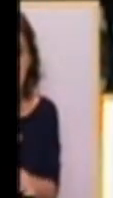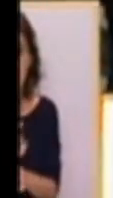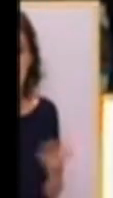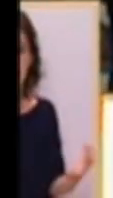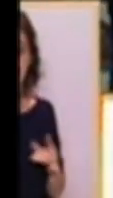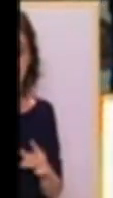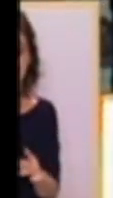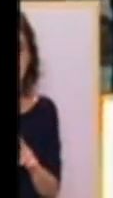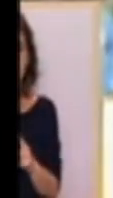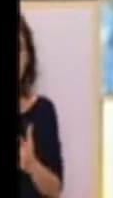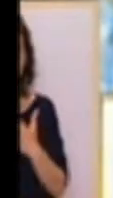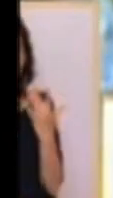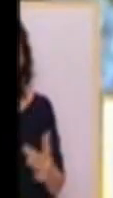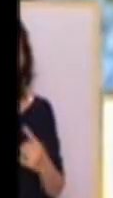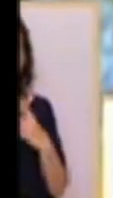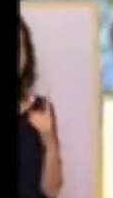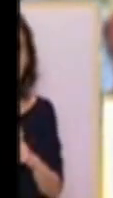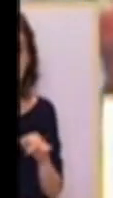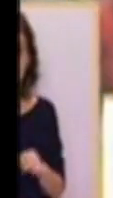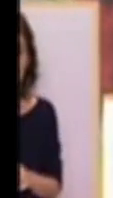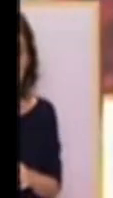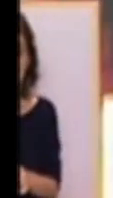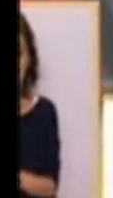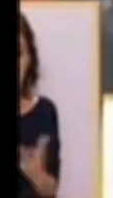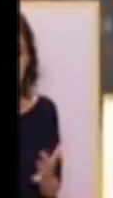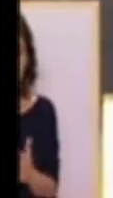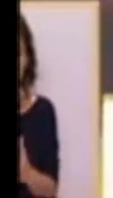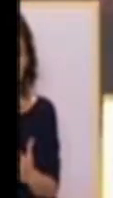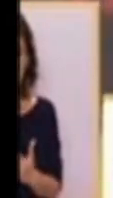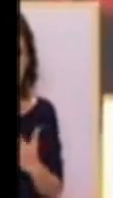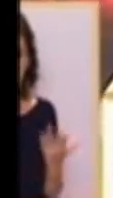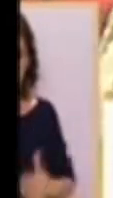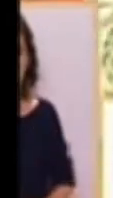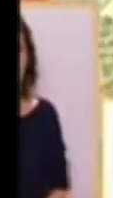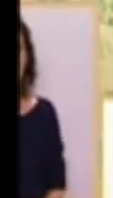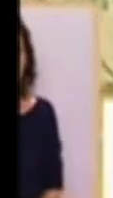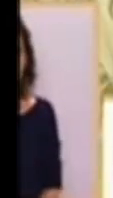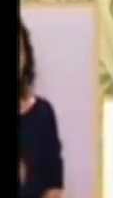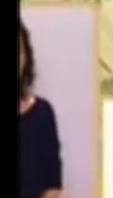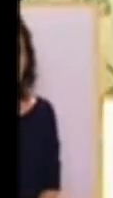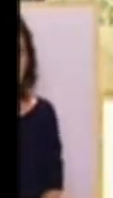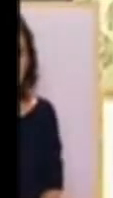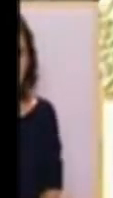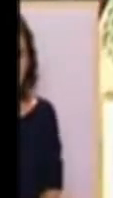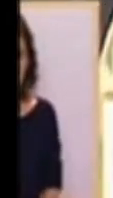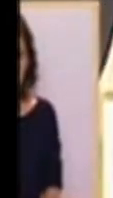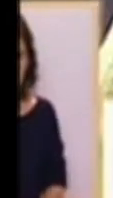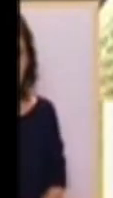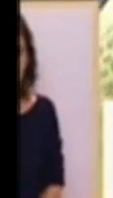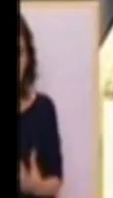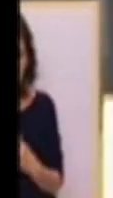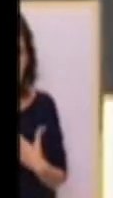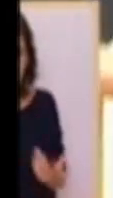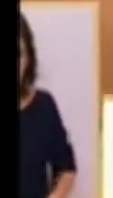a Vanessa, para além do teatro, para além dos palcos, teve muito tempo aqui na SIC a cantar logo de manhã, muito cedo. Como?